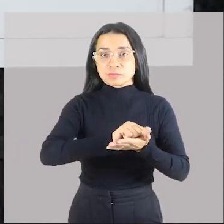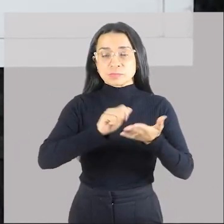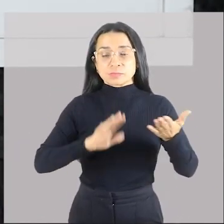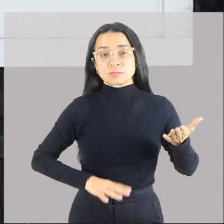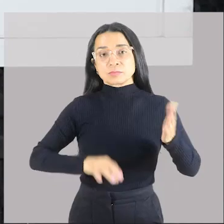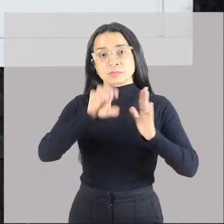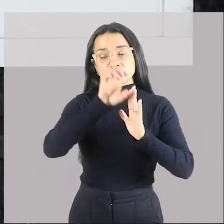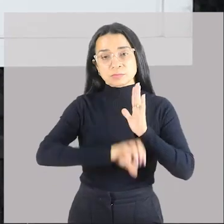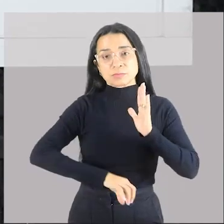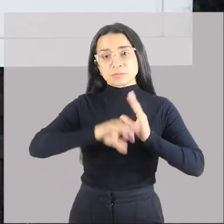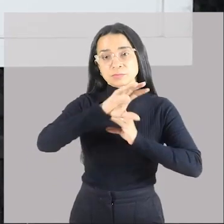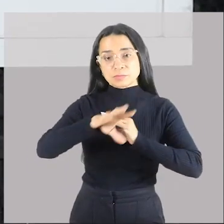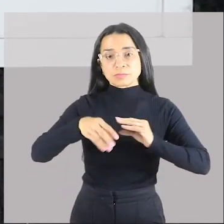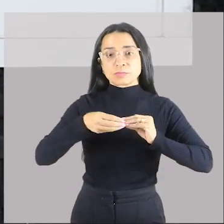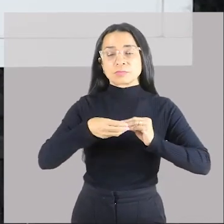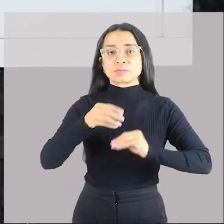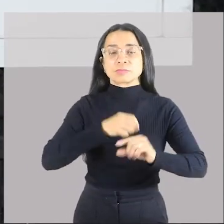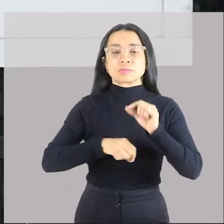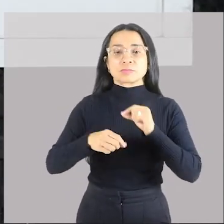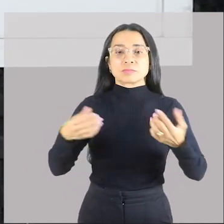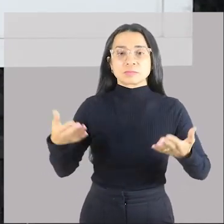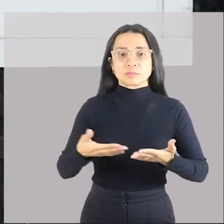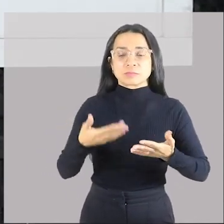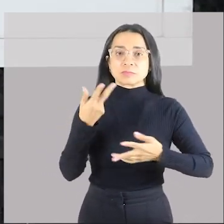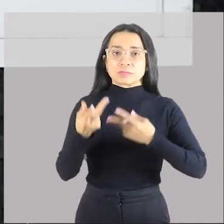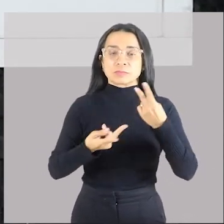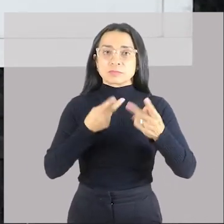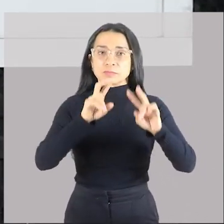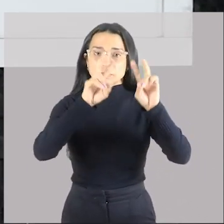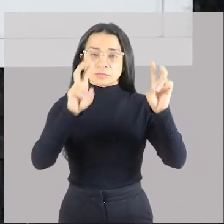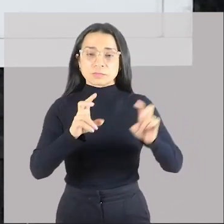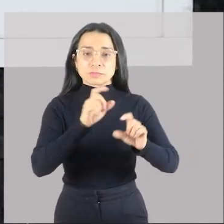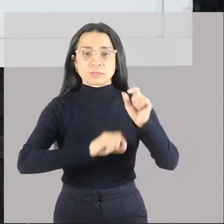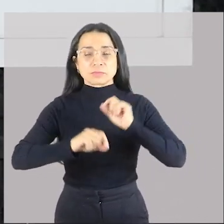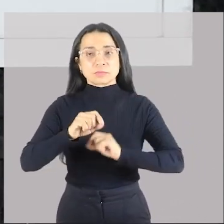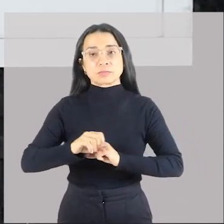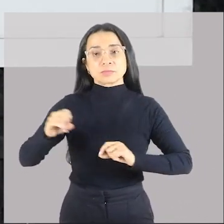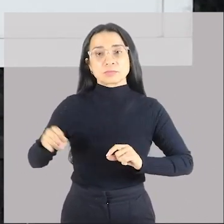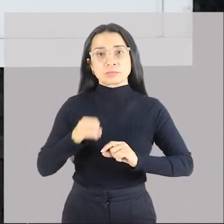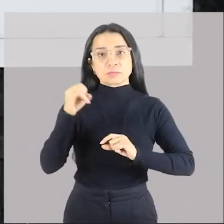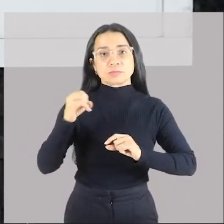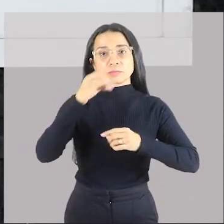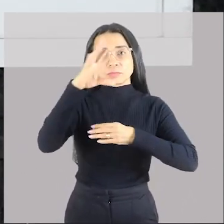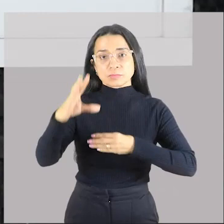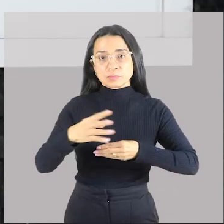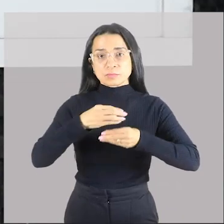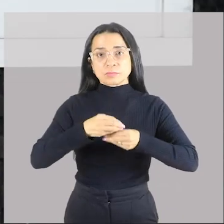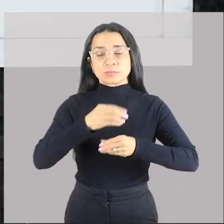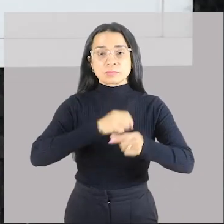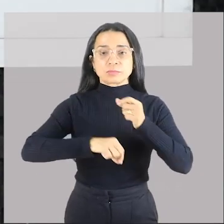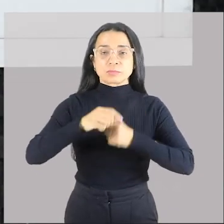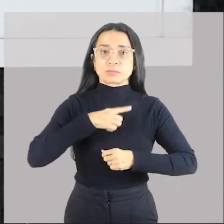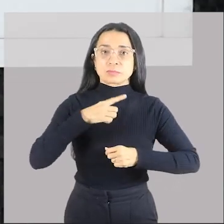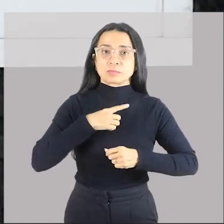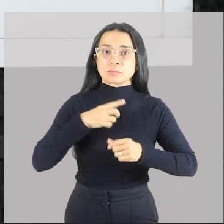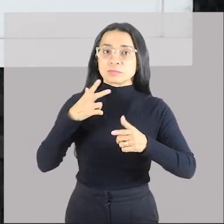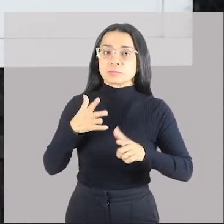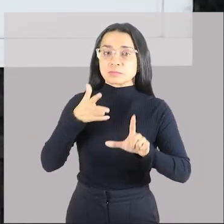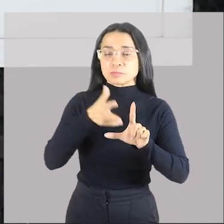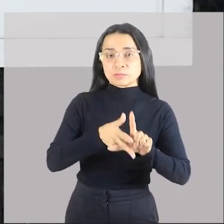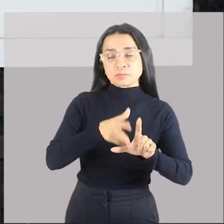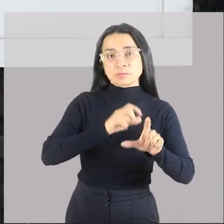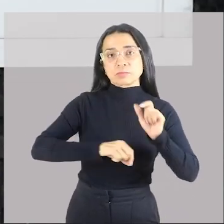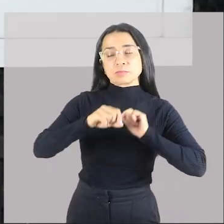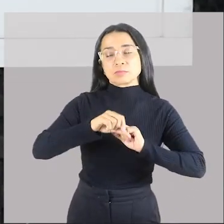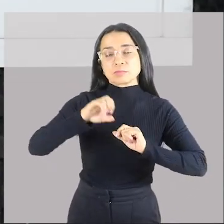curriculares complementares. Turma, hoje a gente vai falar de juro composto, né? Já temos um vídeo sobre juros